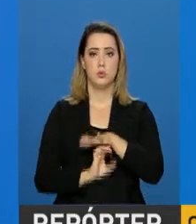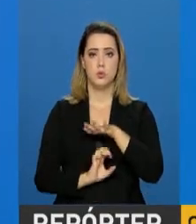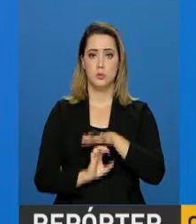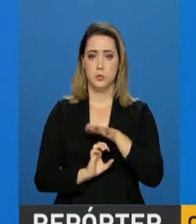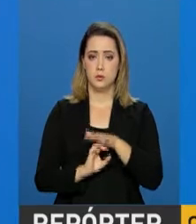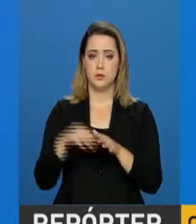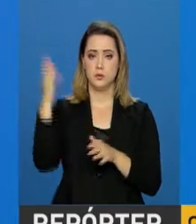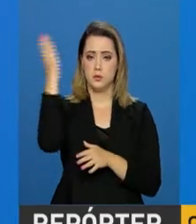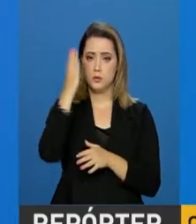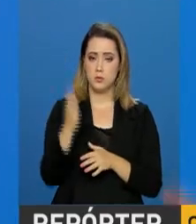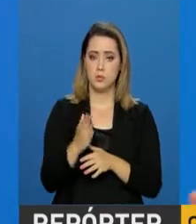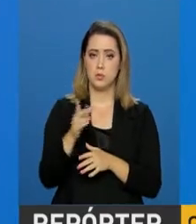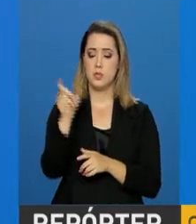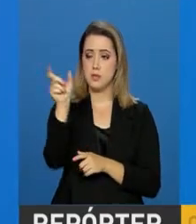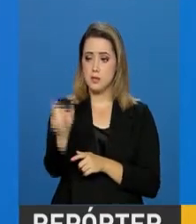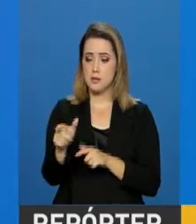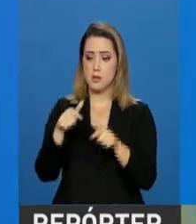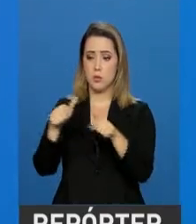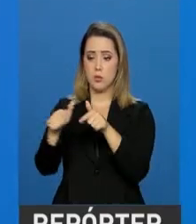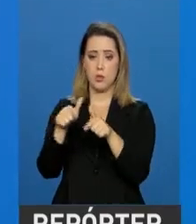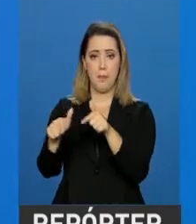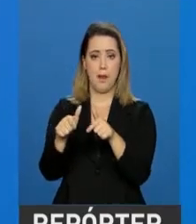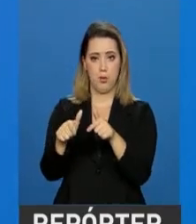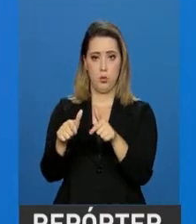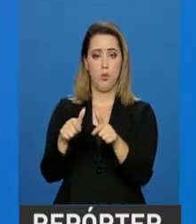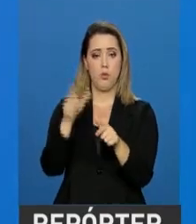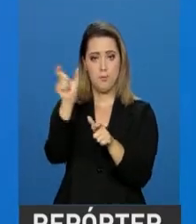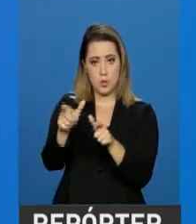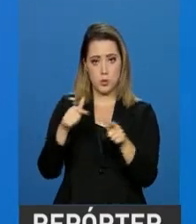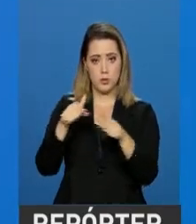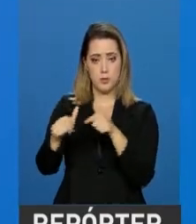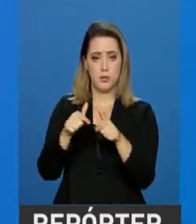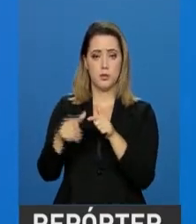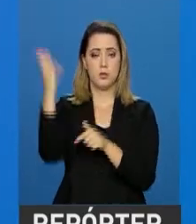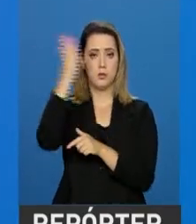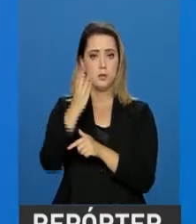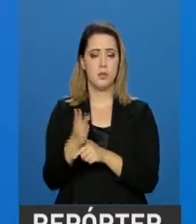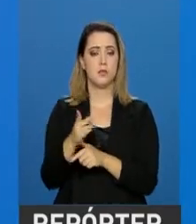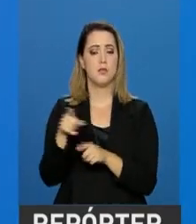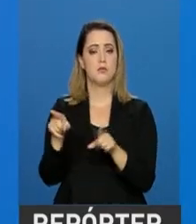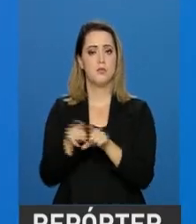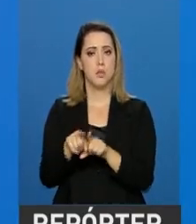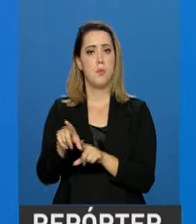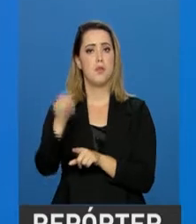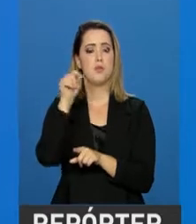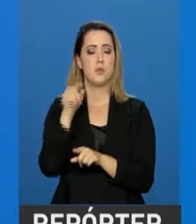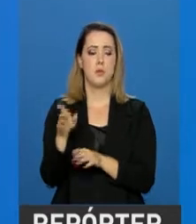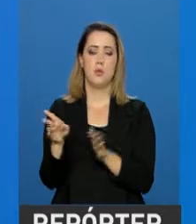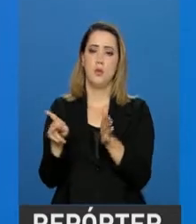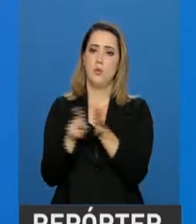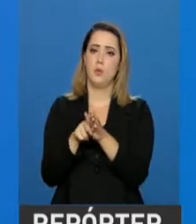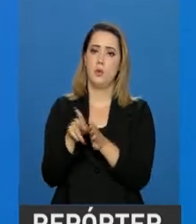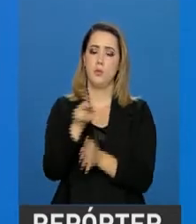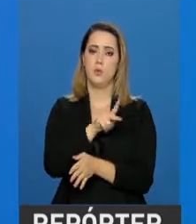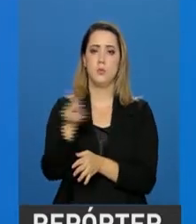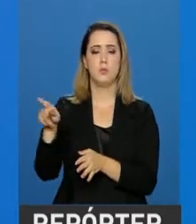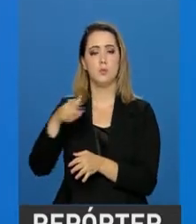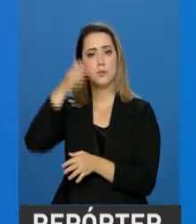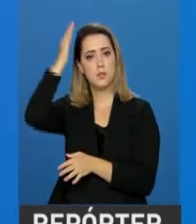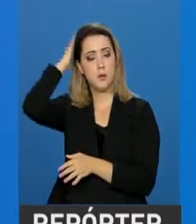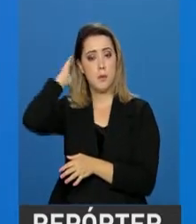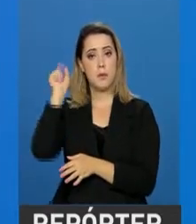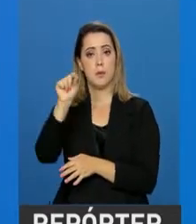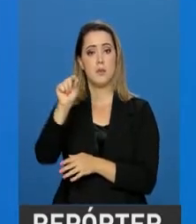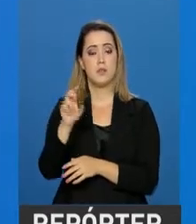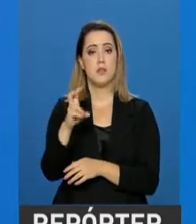brasileiro também decisão do presidente michel temer nesses 50 anos de existência do fundo